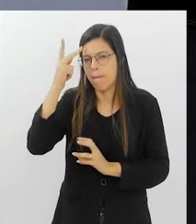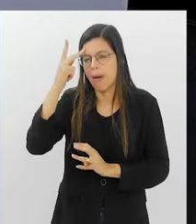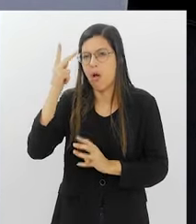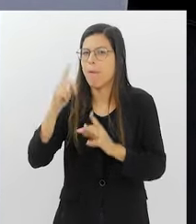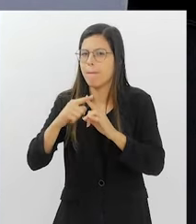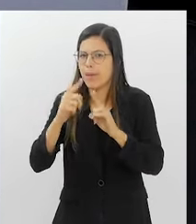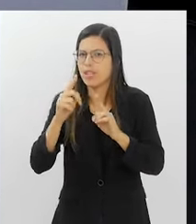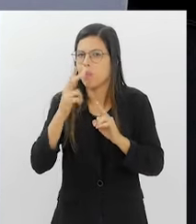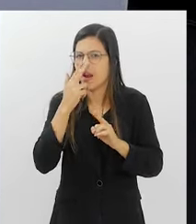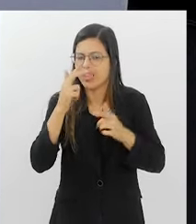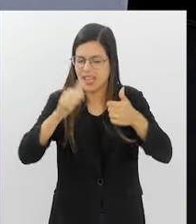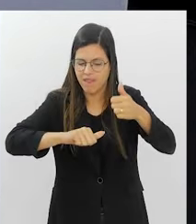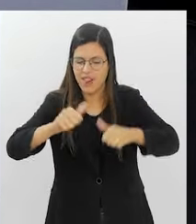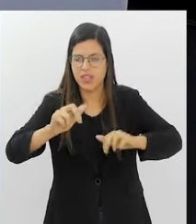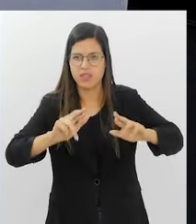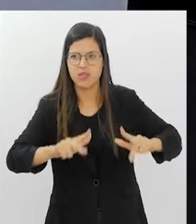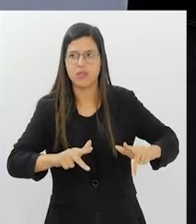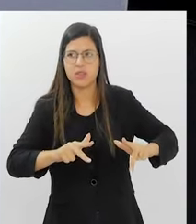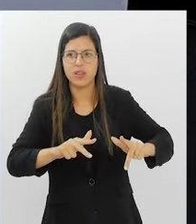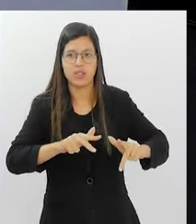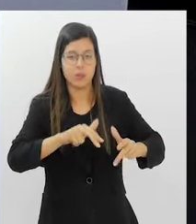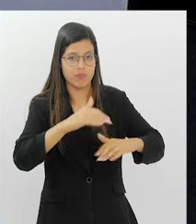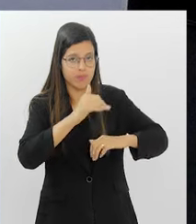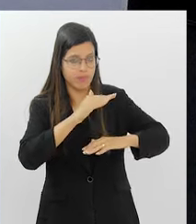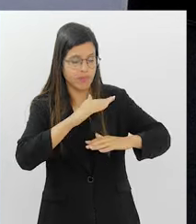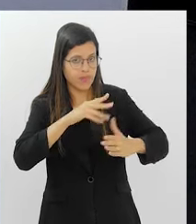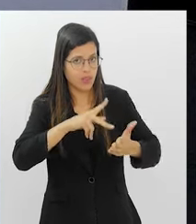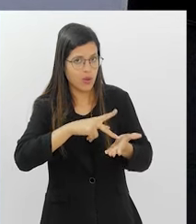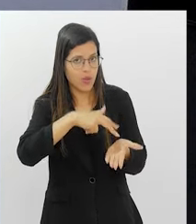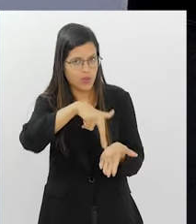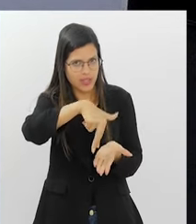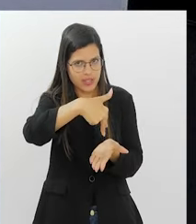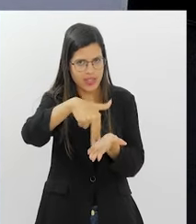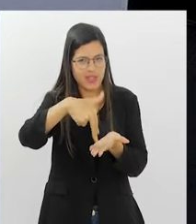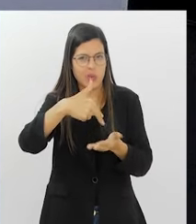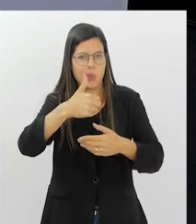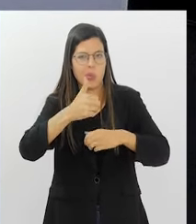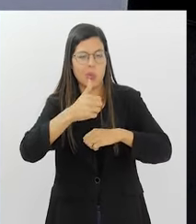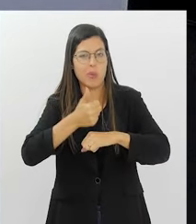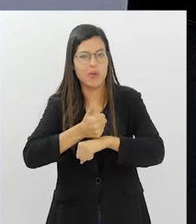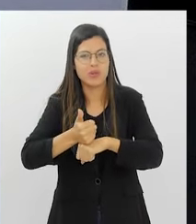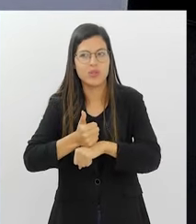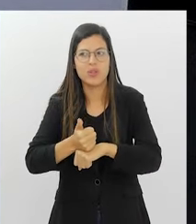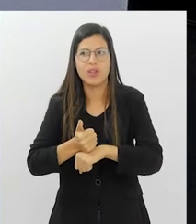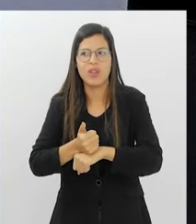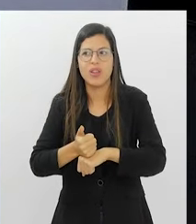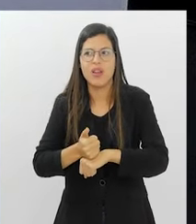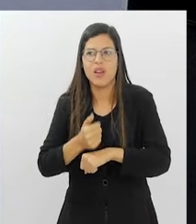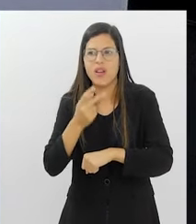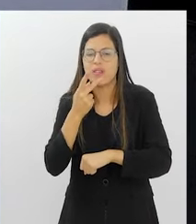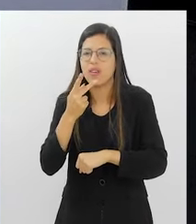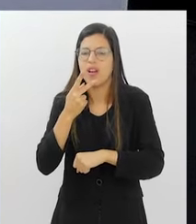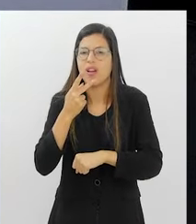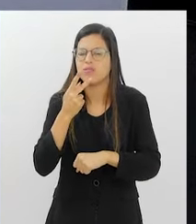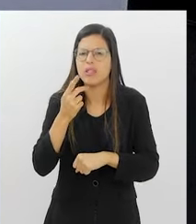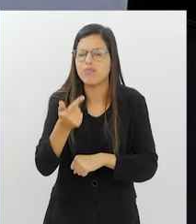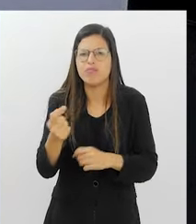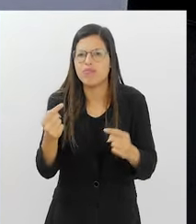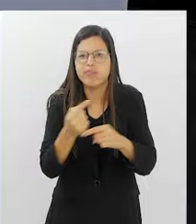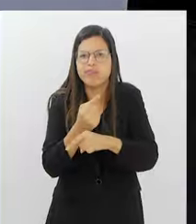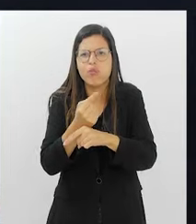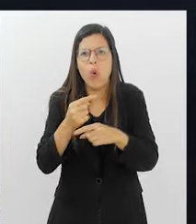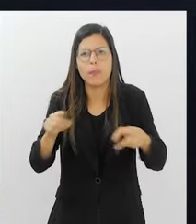diferente vi coreógrafo falando não eu vou fazer aqui um coreografia talos desse ano pass não não aqui não é assim não aqui é